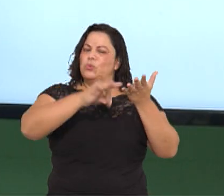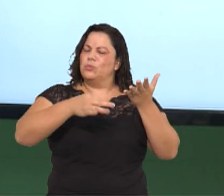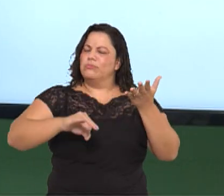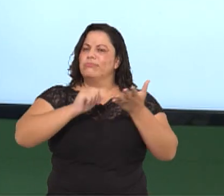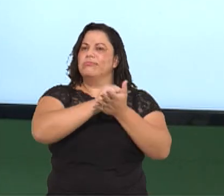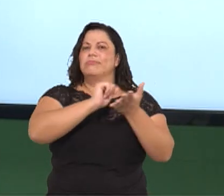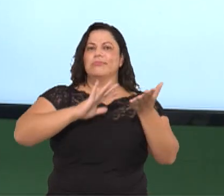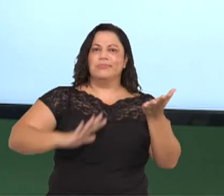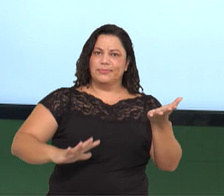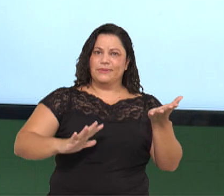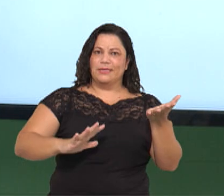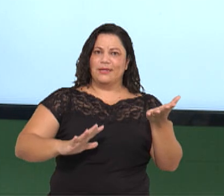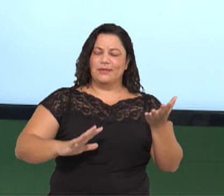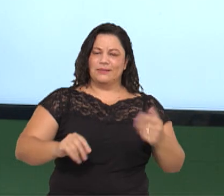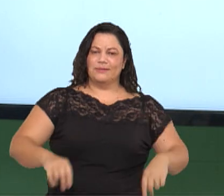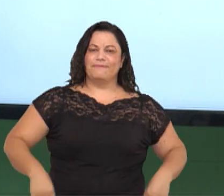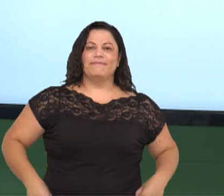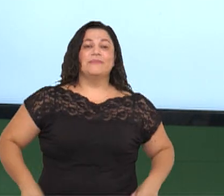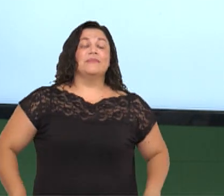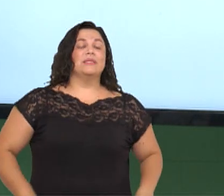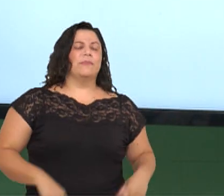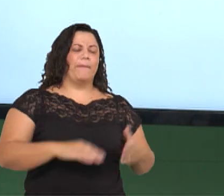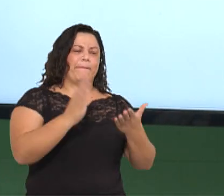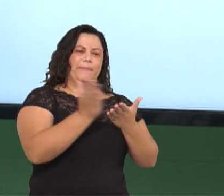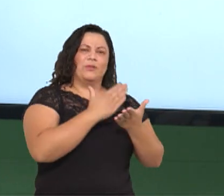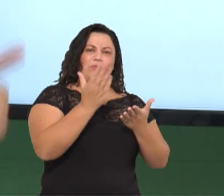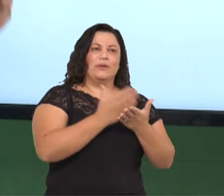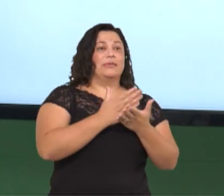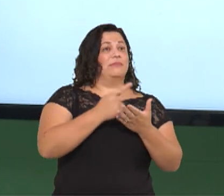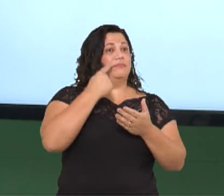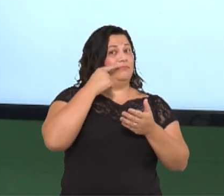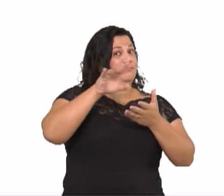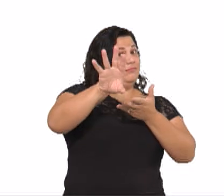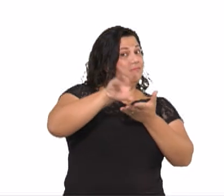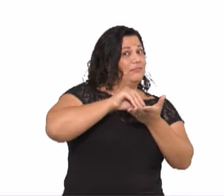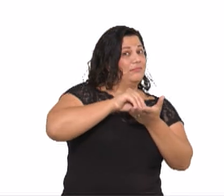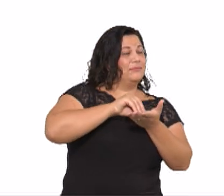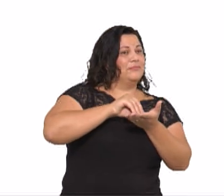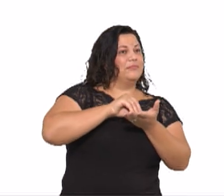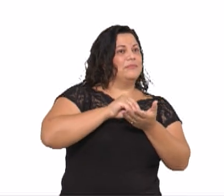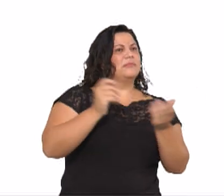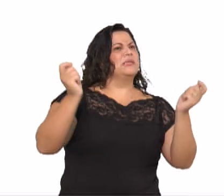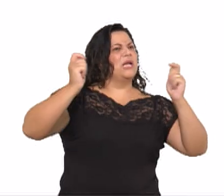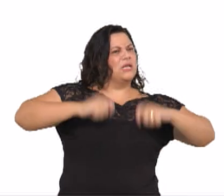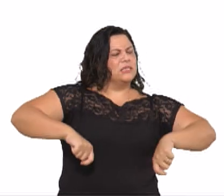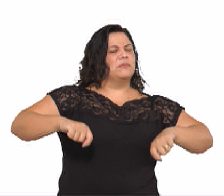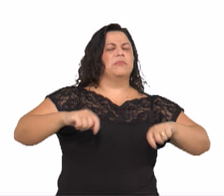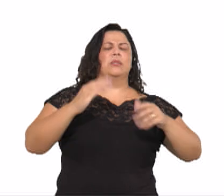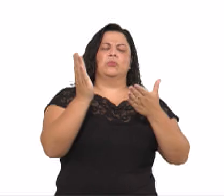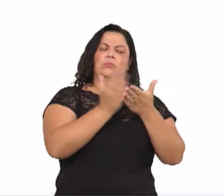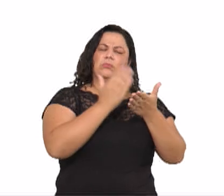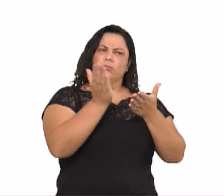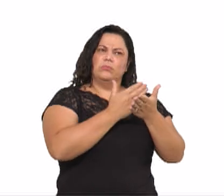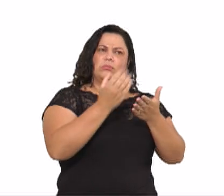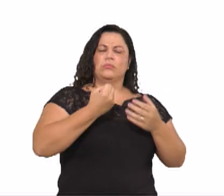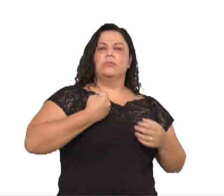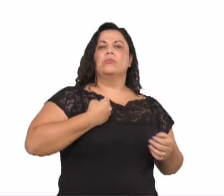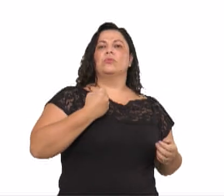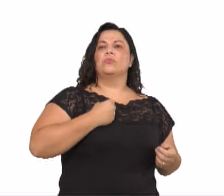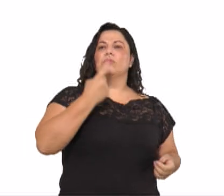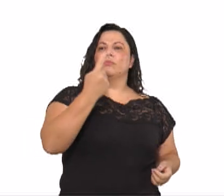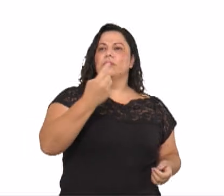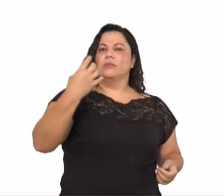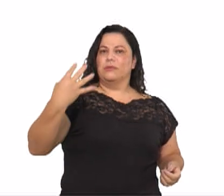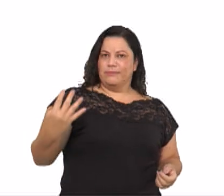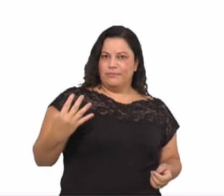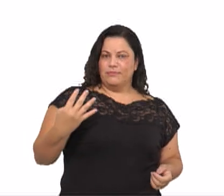atividade. Pegou o caderno e vai anotar essa questão para mim. Ela também é do nosso livro, da página 114,